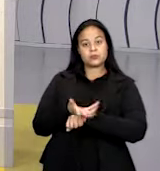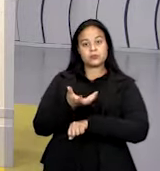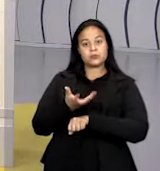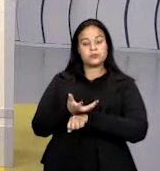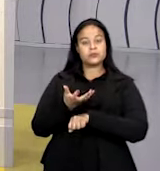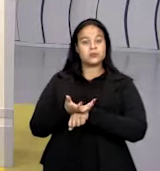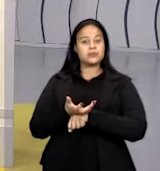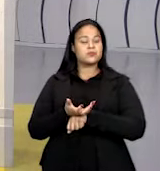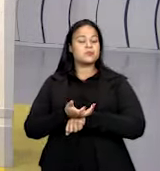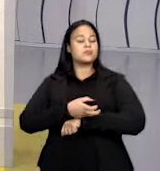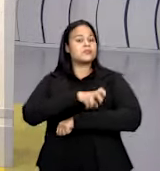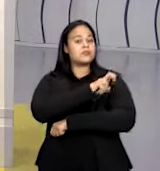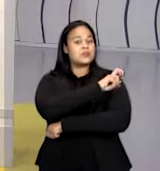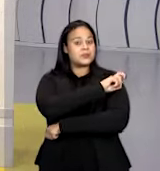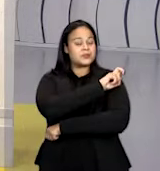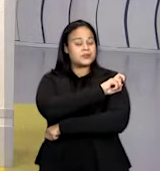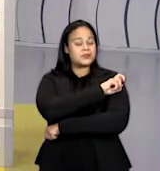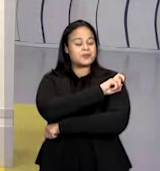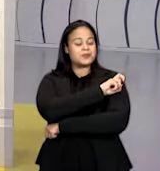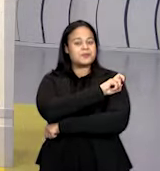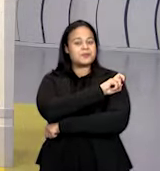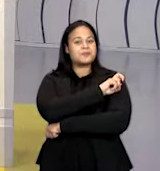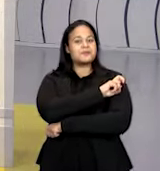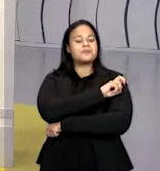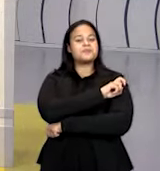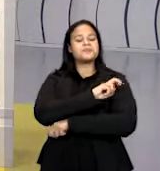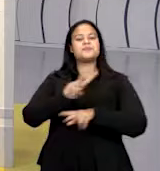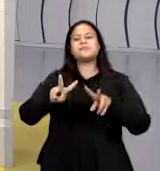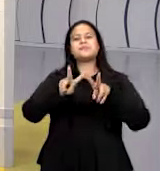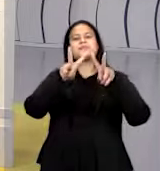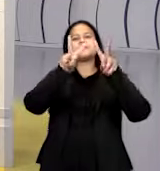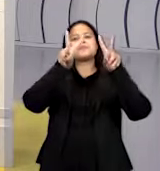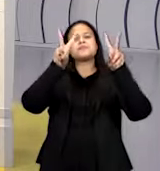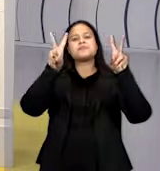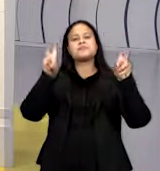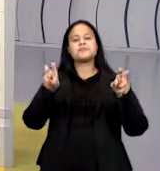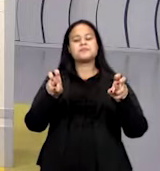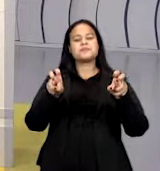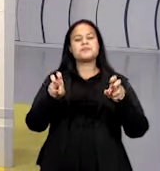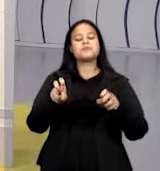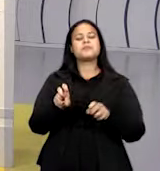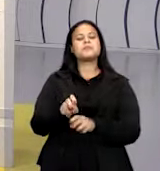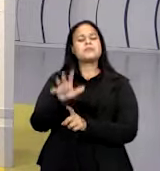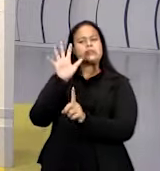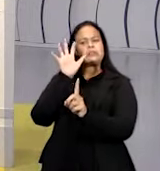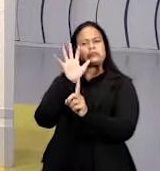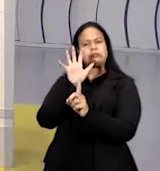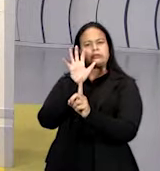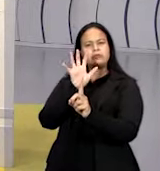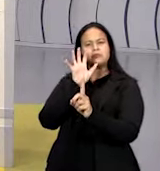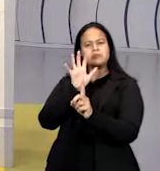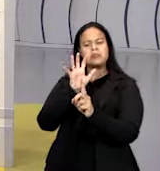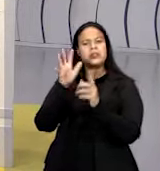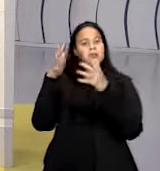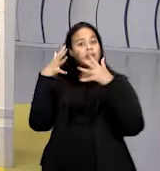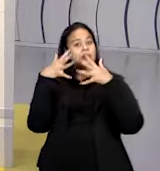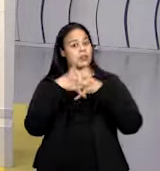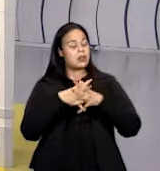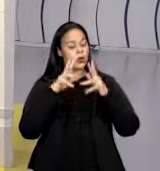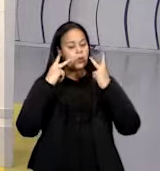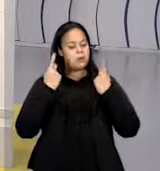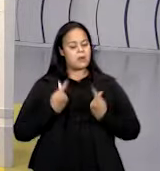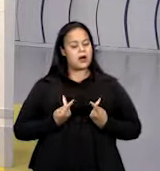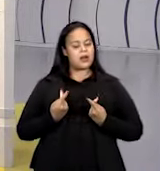do 5º ano e essa aula é sobre a interferência humana na natureza. É uma aula